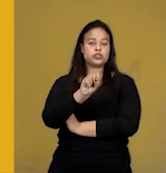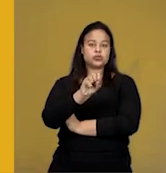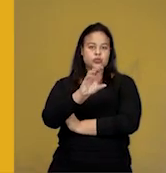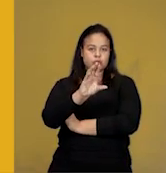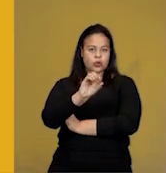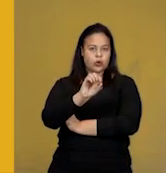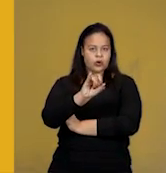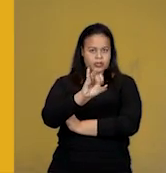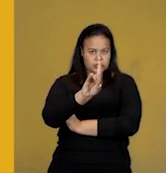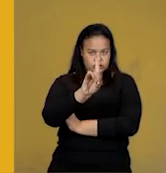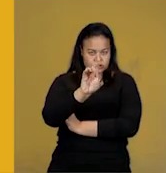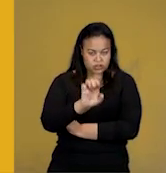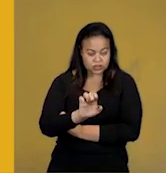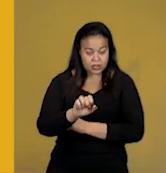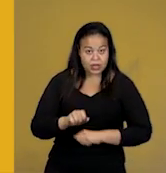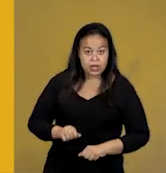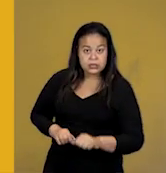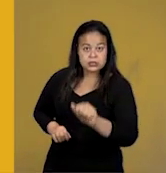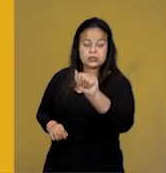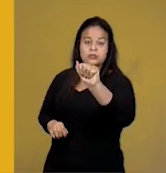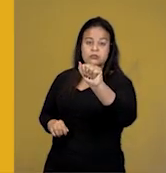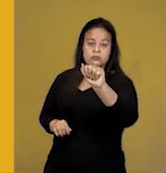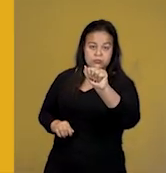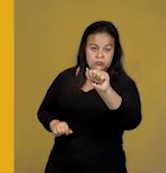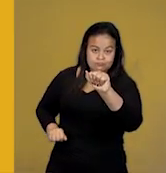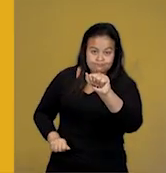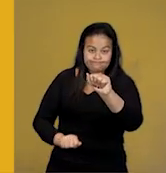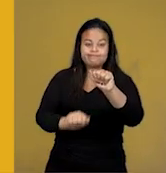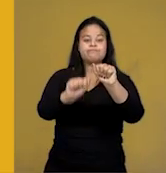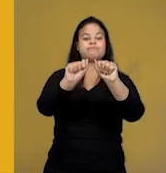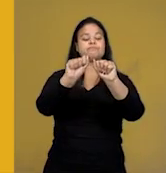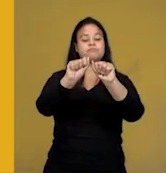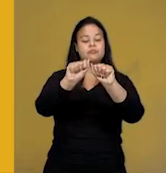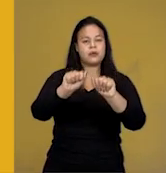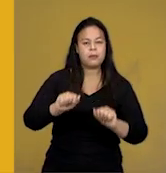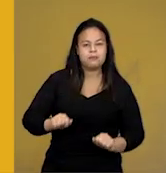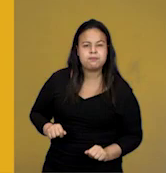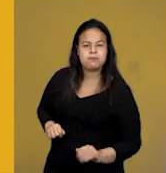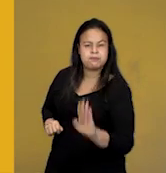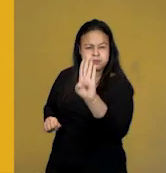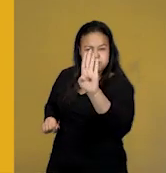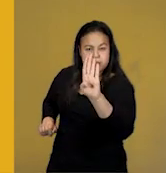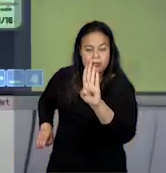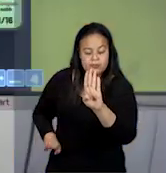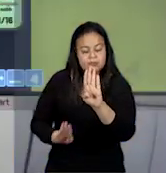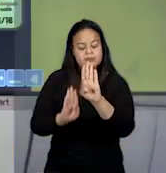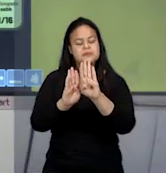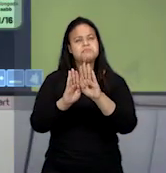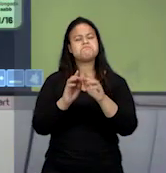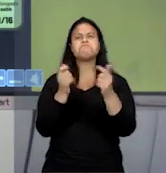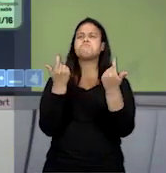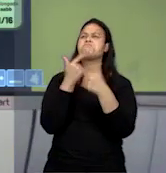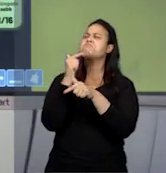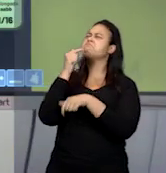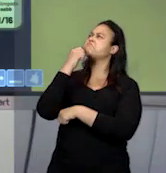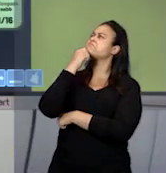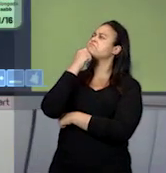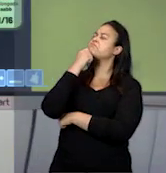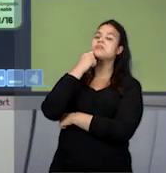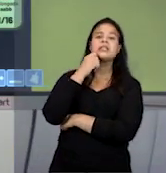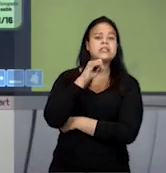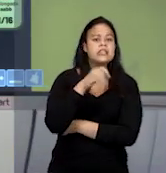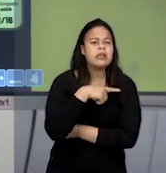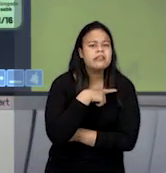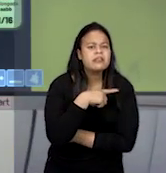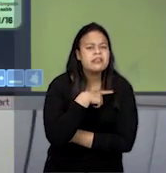ser azão, azinho, bezão, bezinho. Olha que engraçado. Se eu